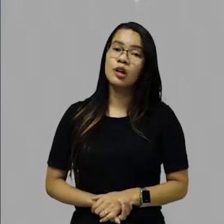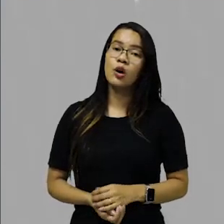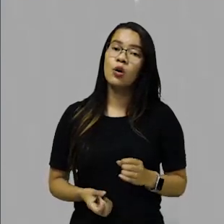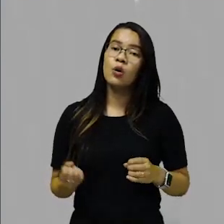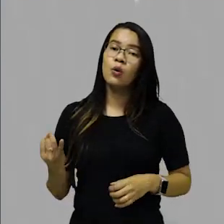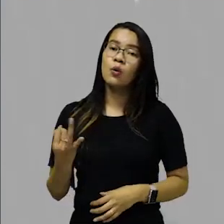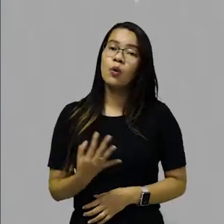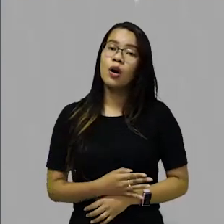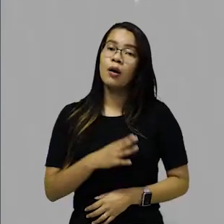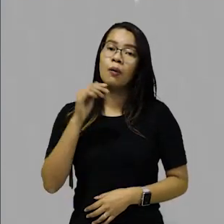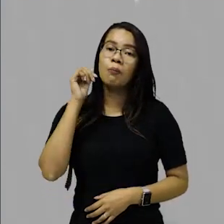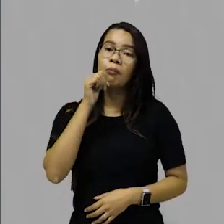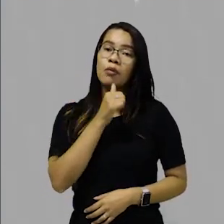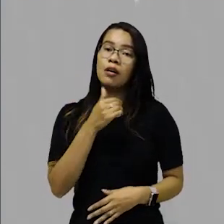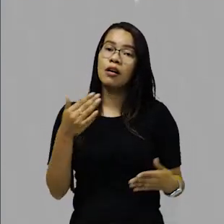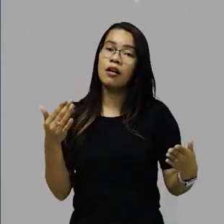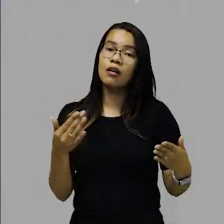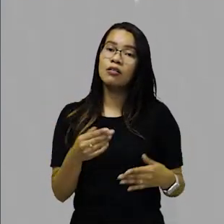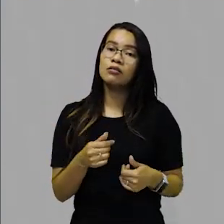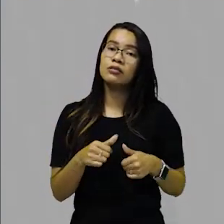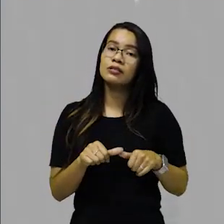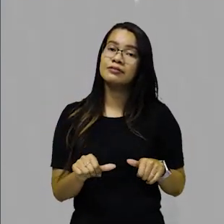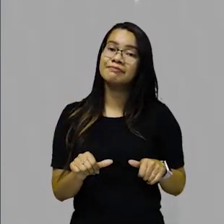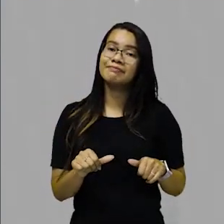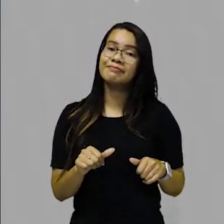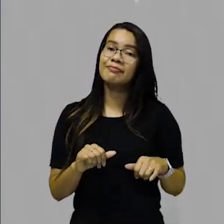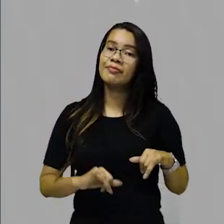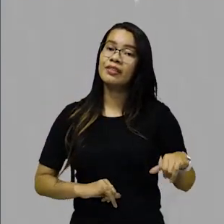exato momento que nós estamos aqui, não estão sofrendo um assédio?